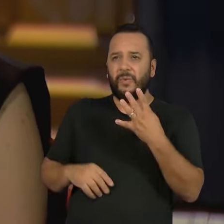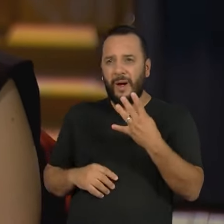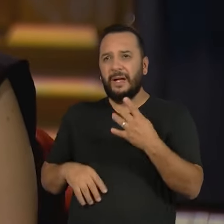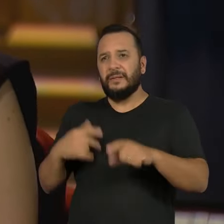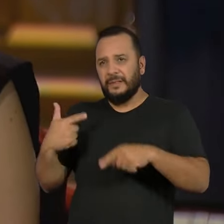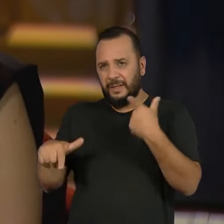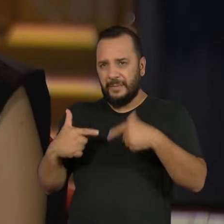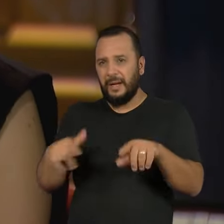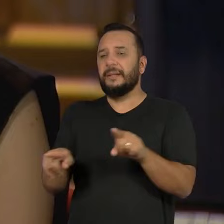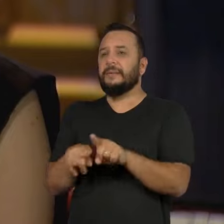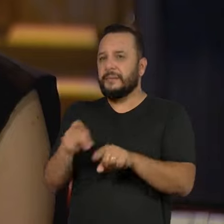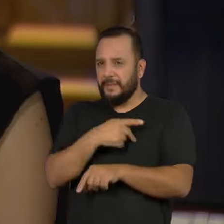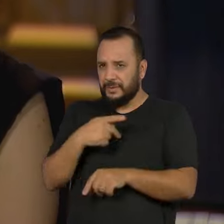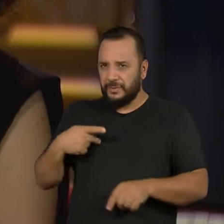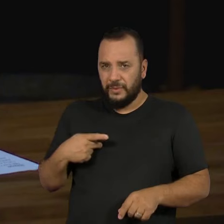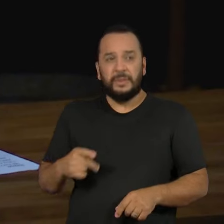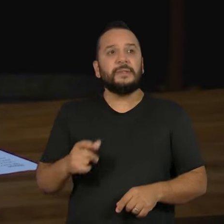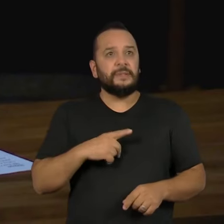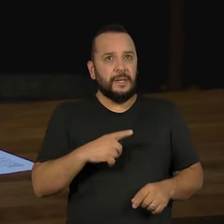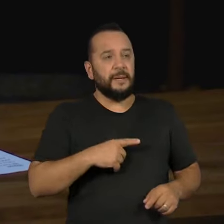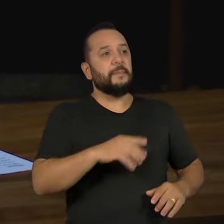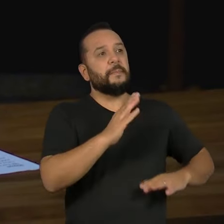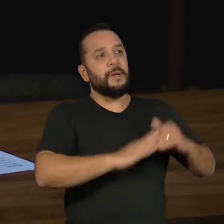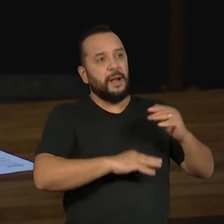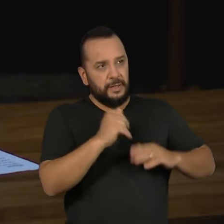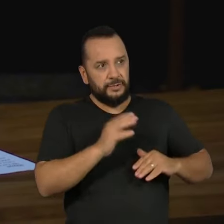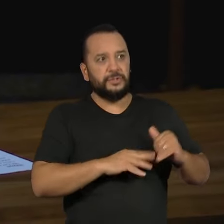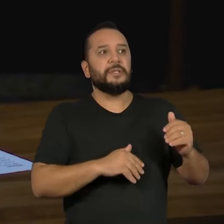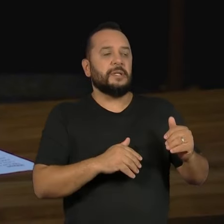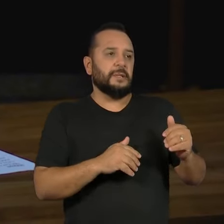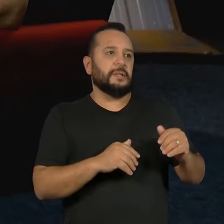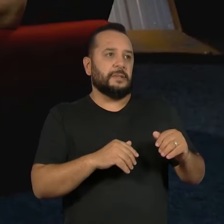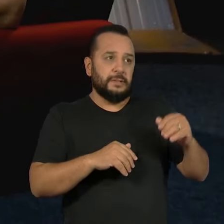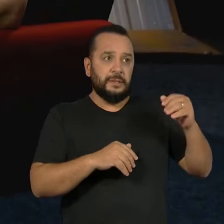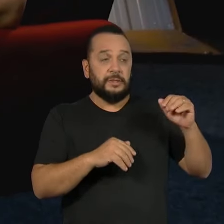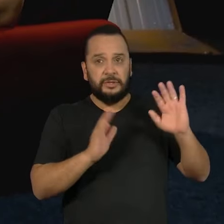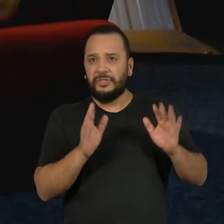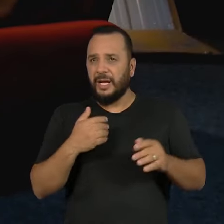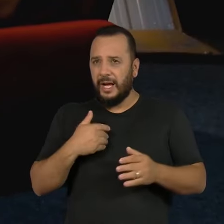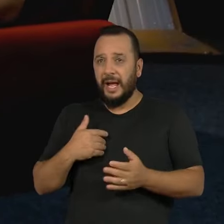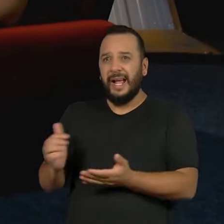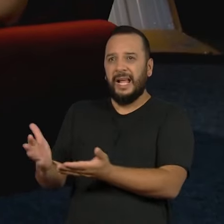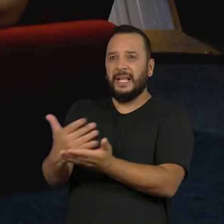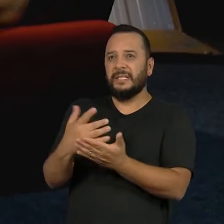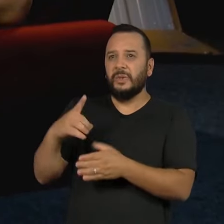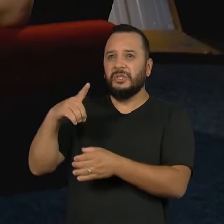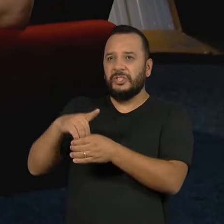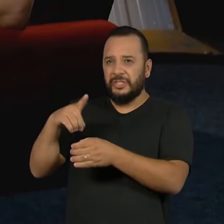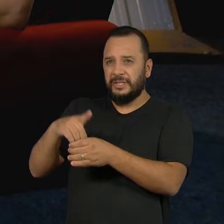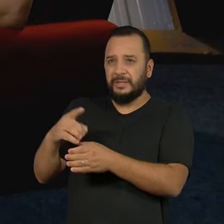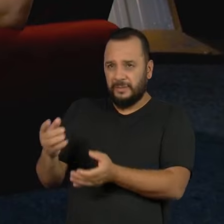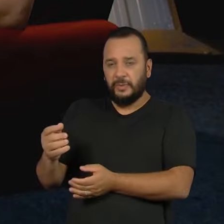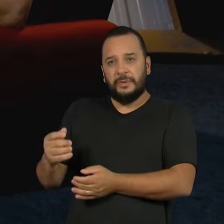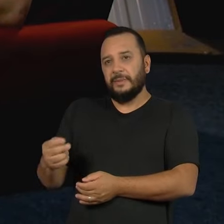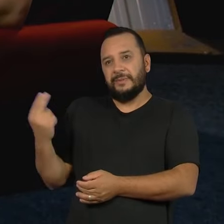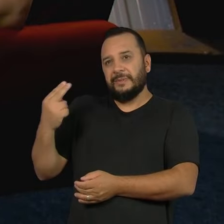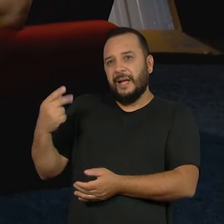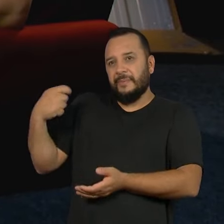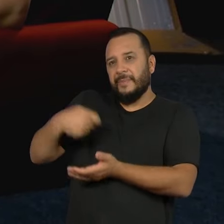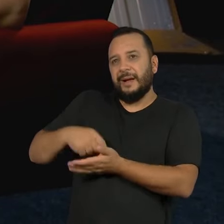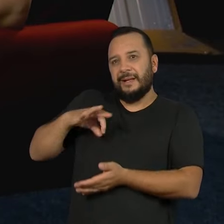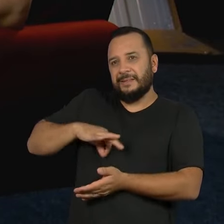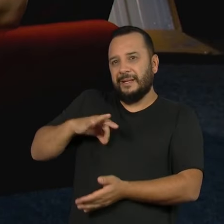também são pastores prática esp onde o arrecadação do dízimo da igreja não cobre os seus os